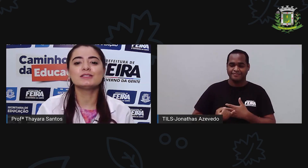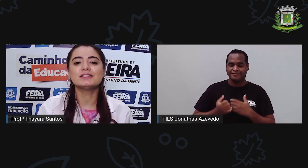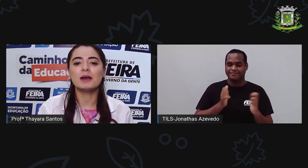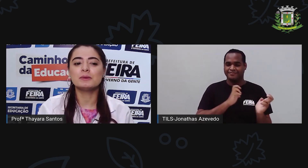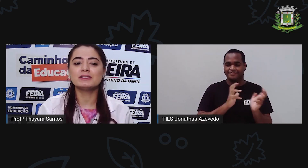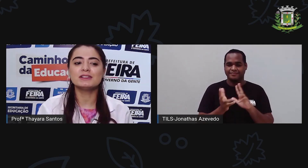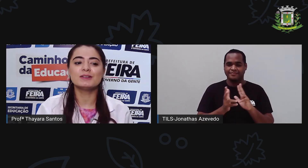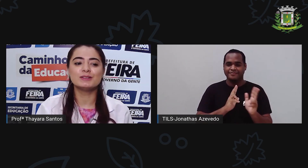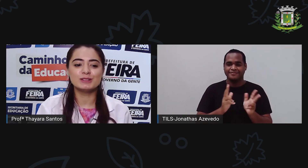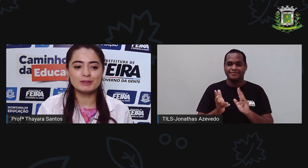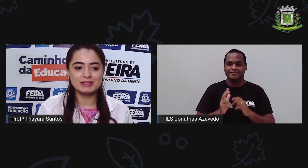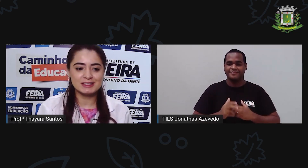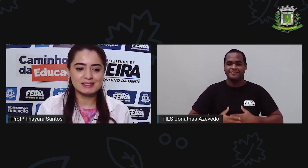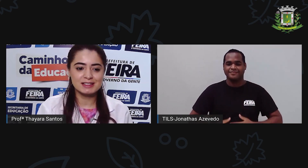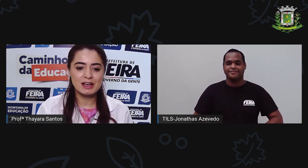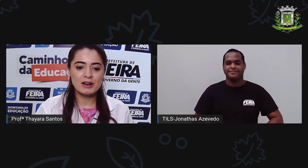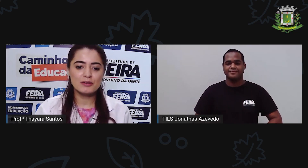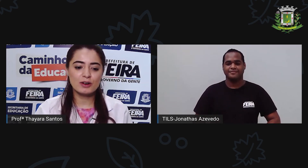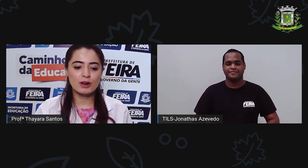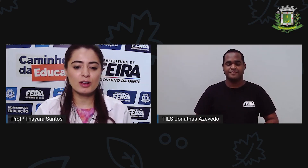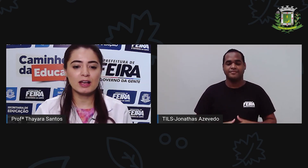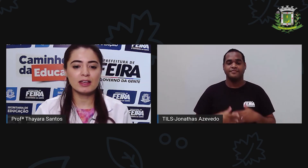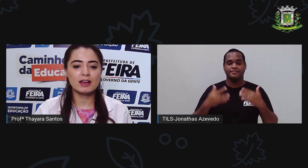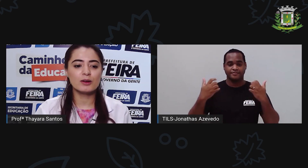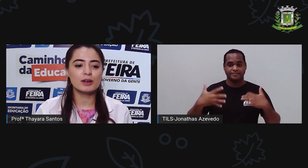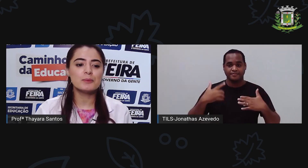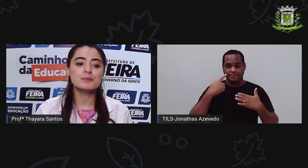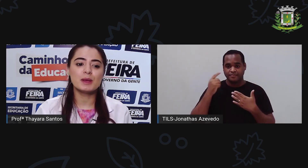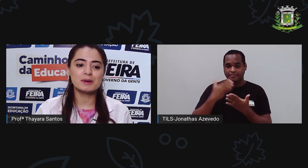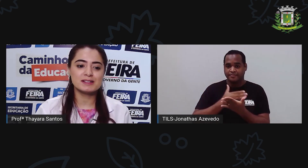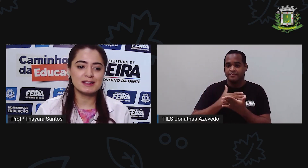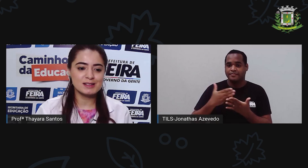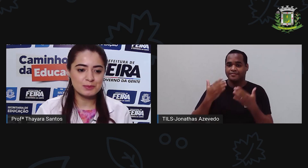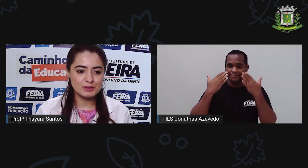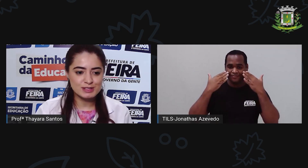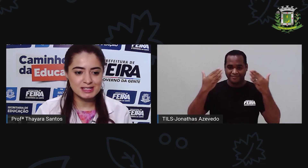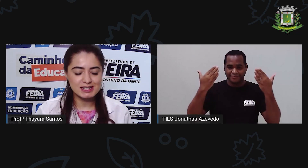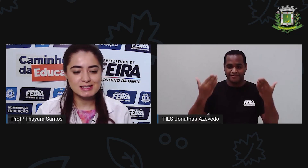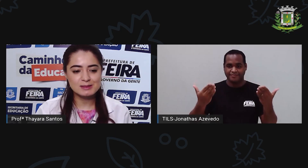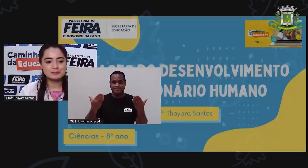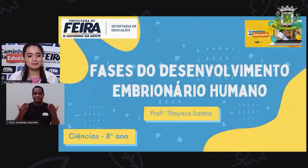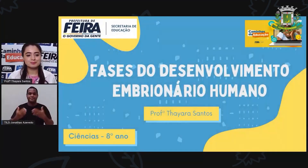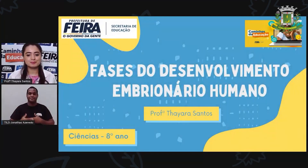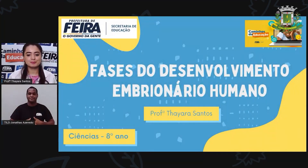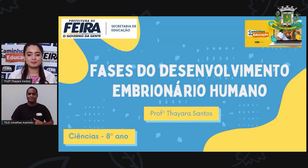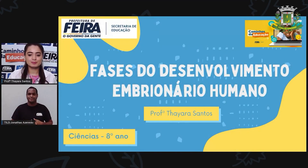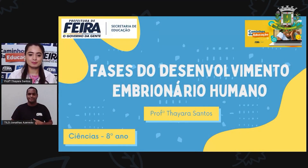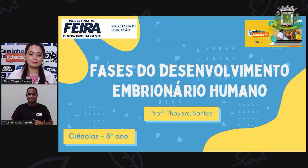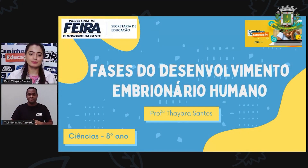nosso intérprete, o Jonatas. Vou colocar aqui agora minha apresentação para vocês.